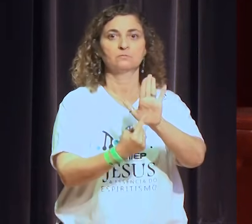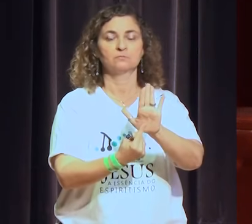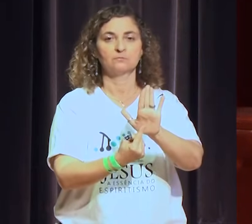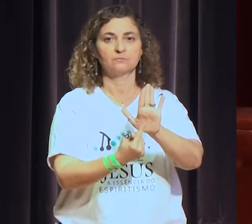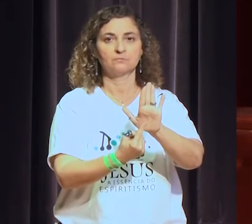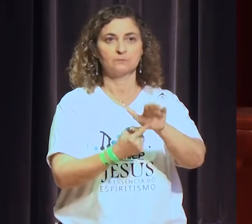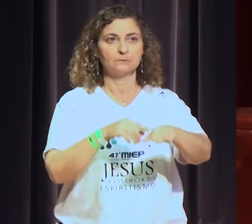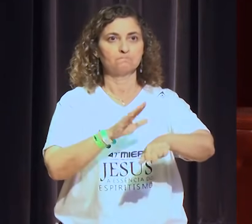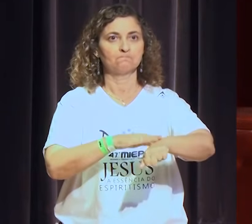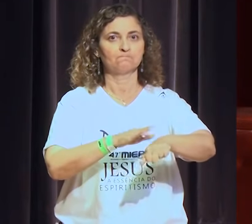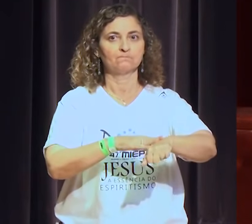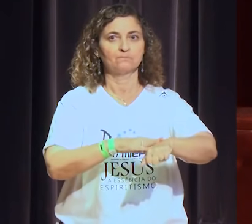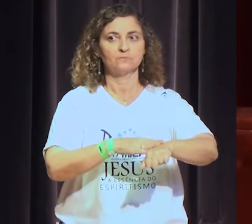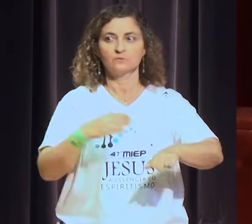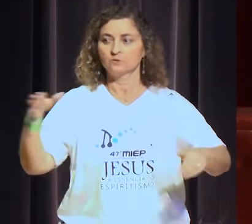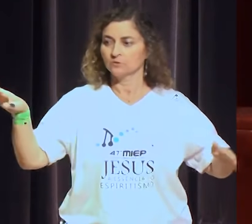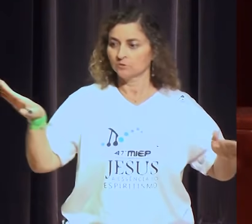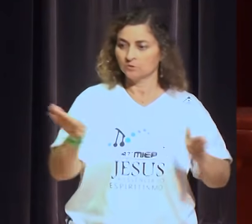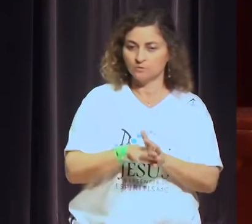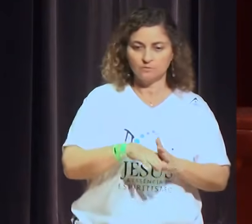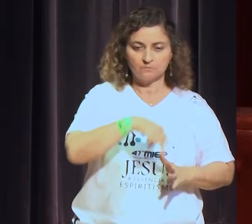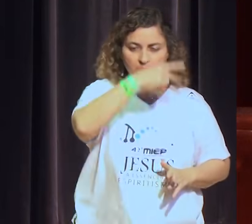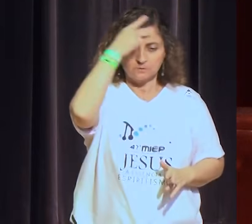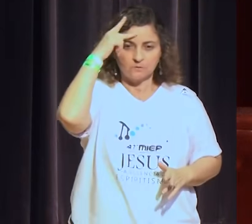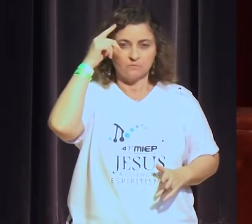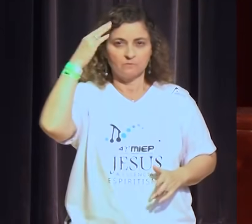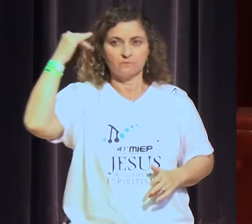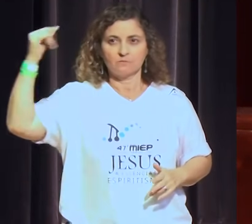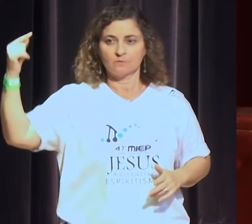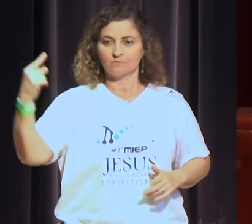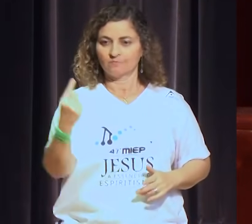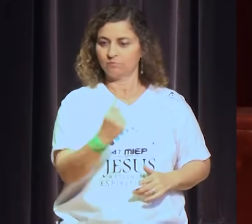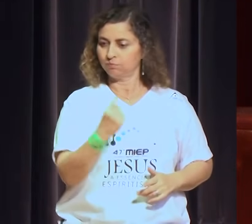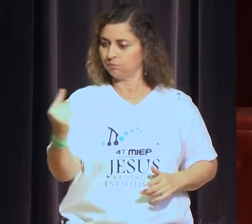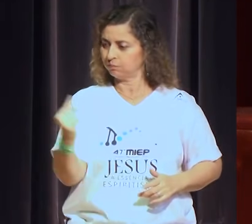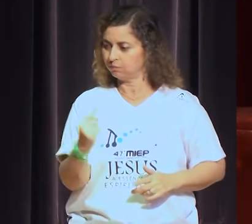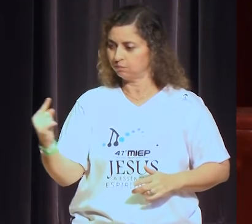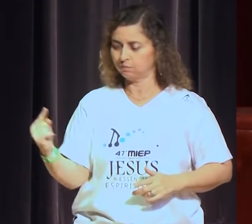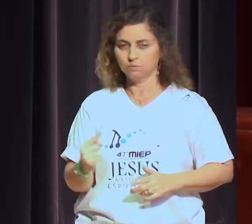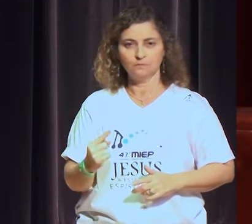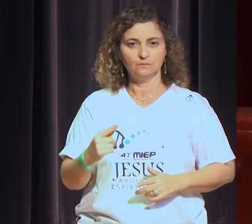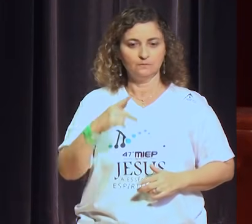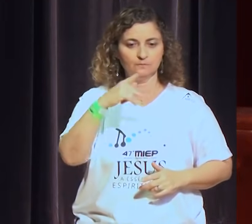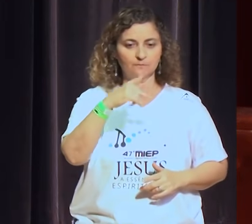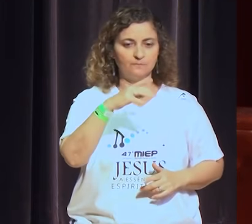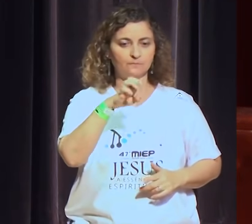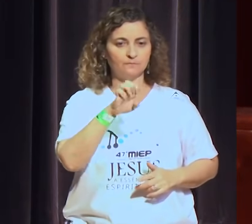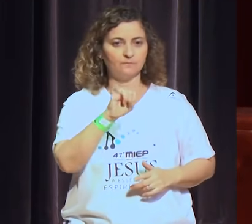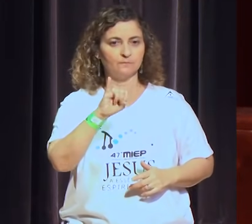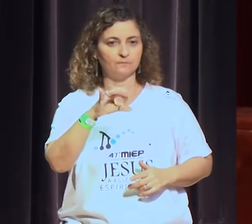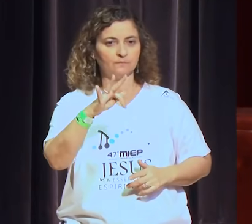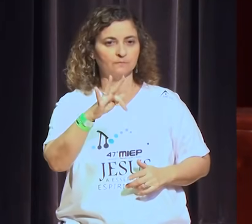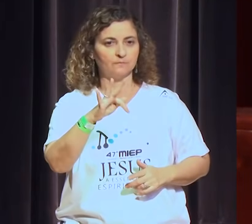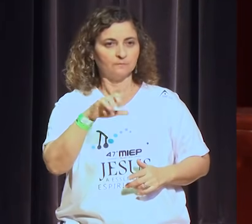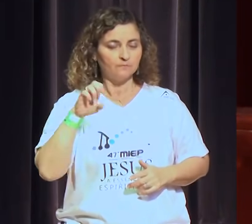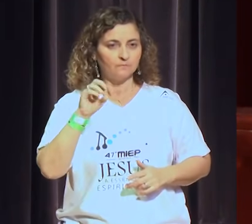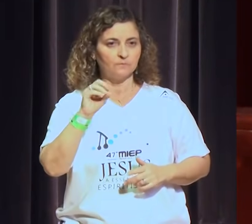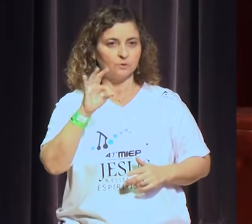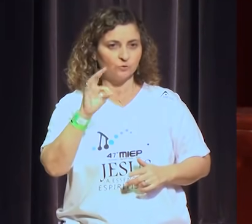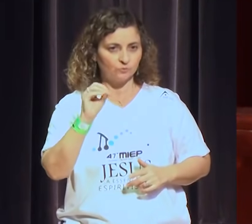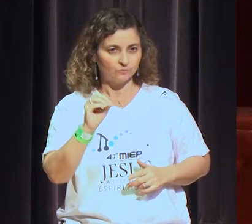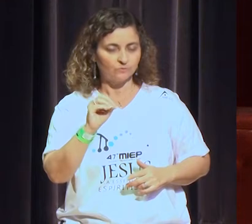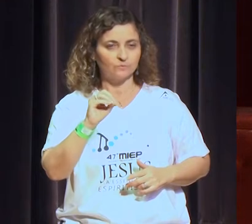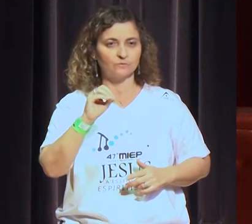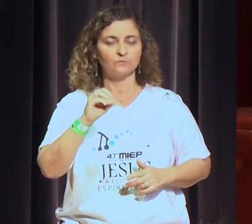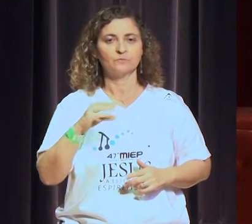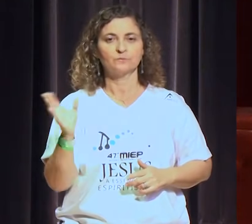Uma reunião de materialização, um dia... O Chico veio o Peixotinho, eu falei, nossa senhora,